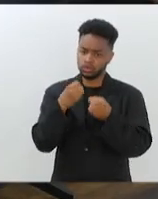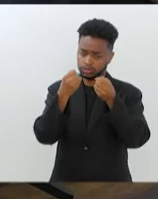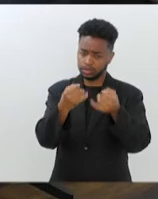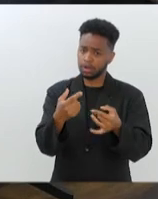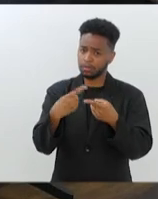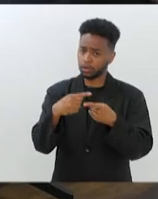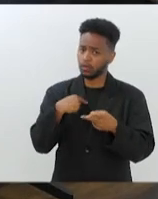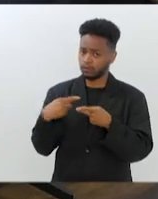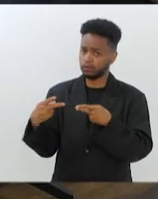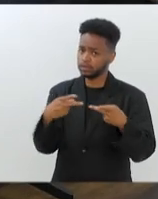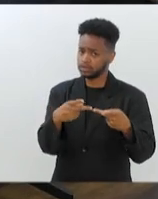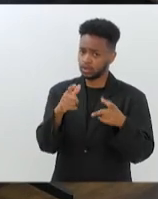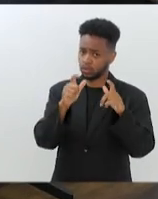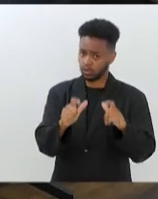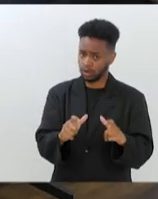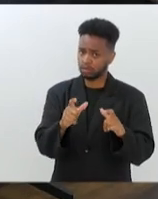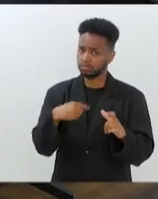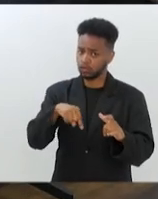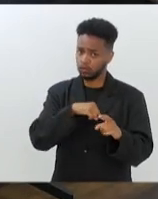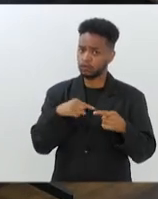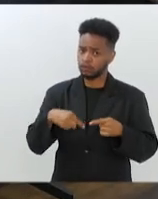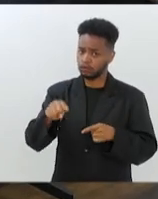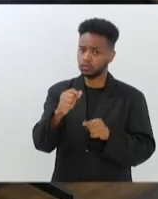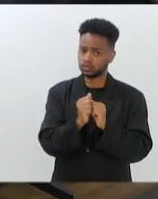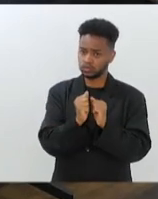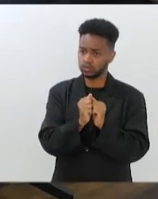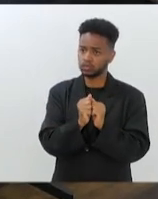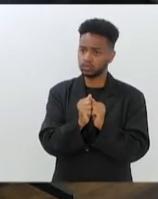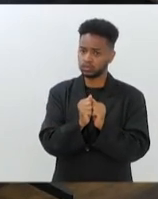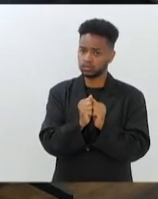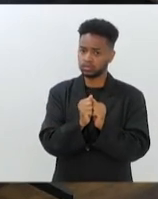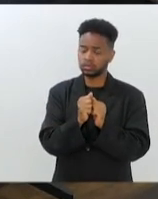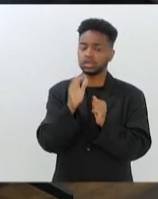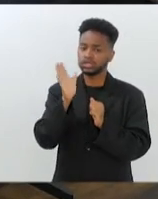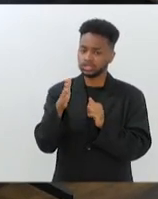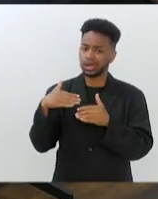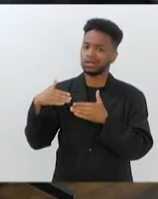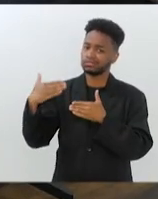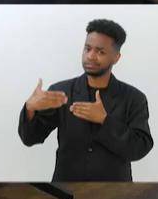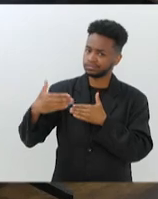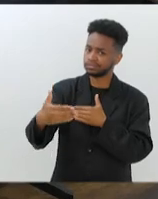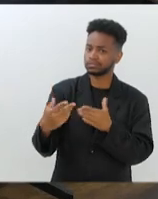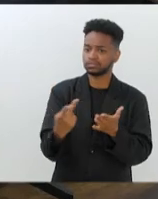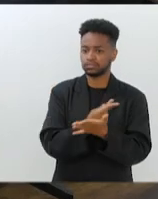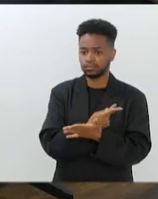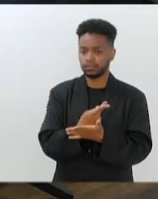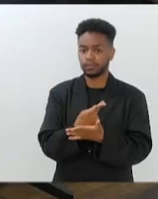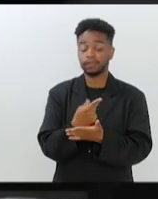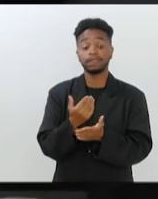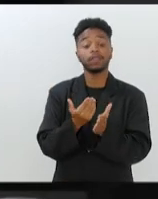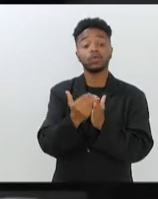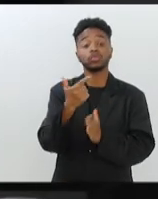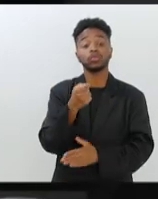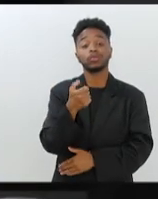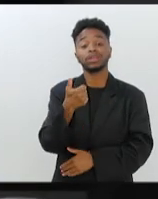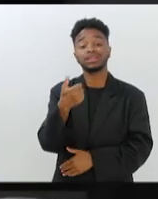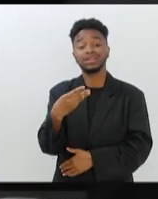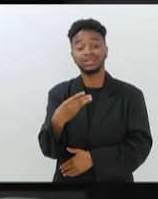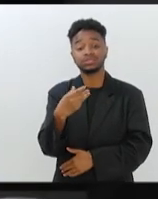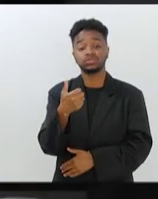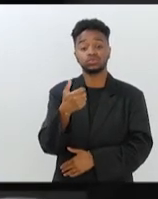fiscalizando lá a esteve junto lá aquilo já se perpetuava estamos falando estamos fal aquilo de 2013